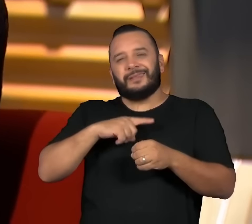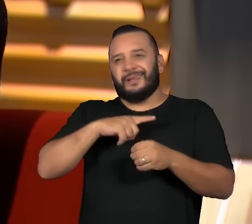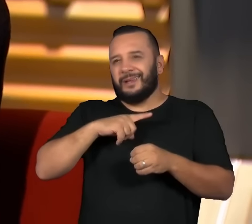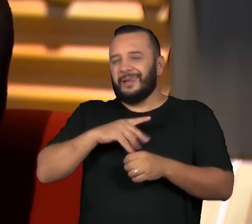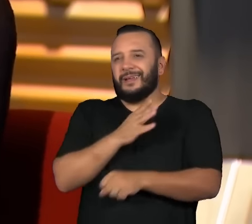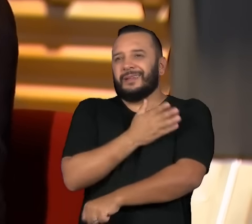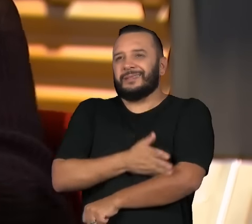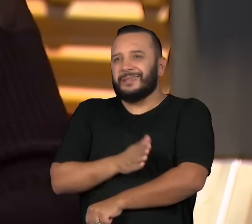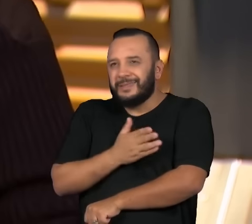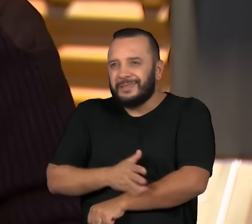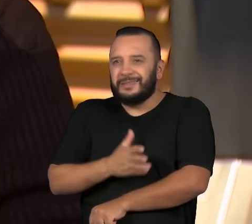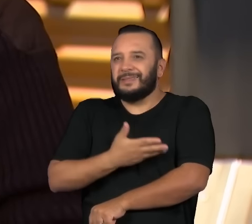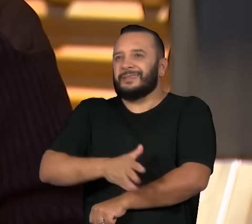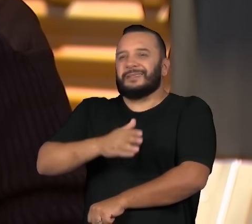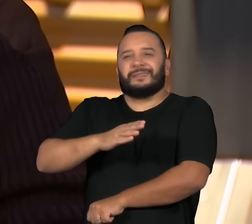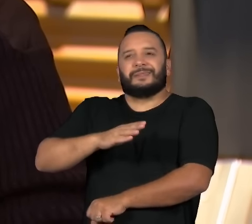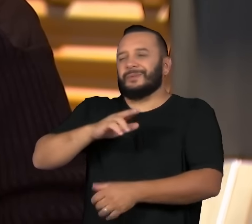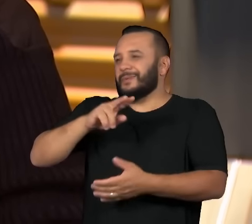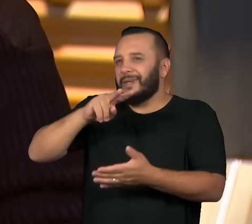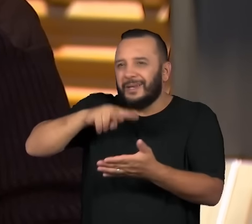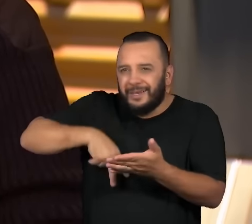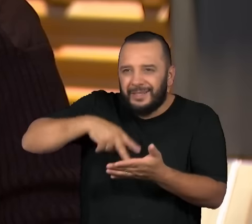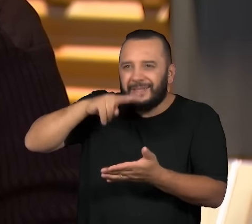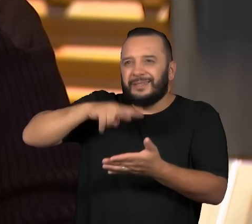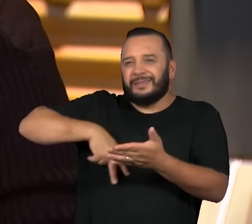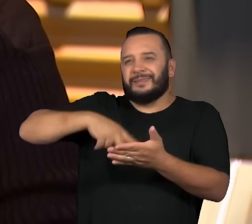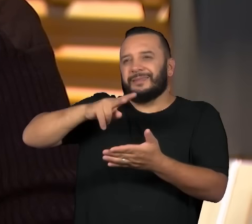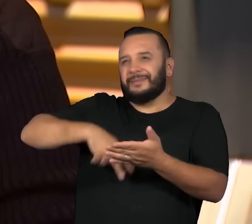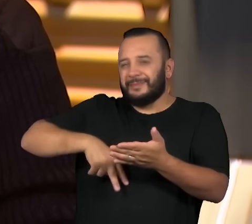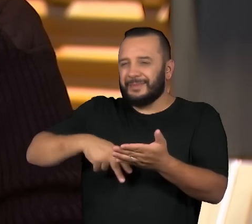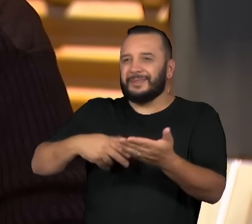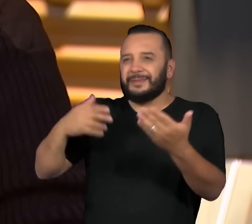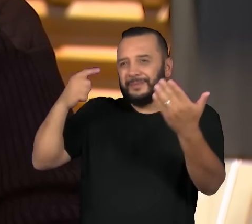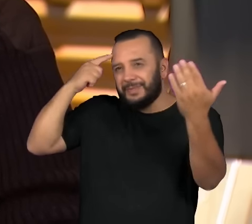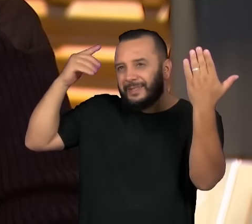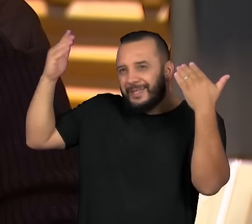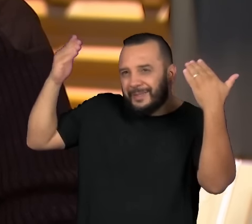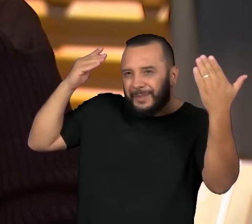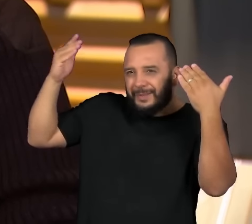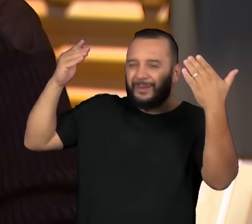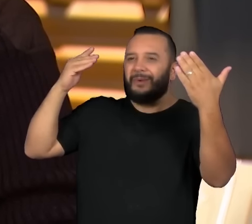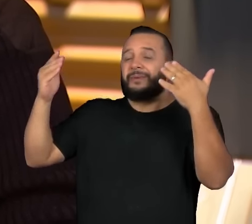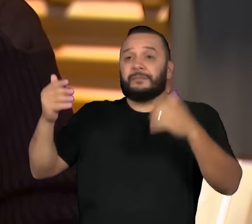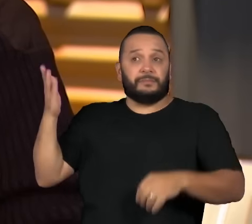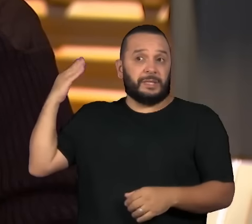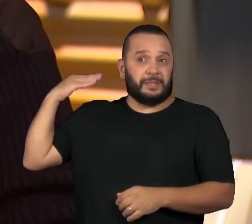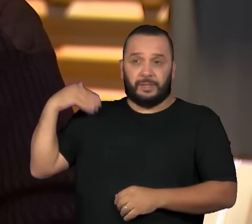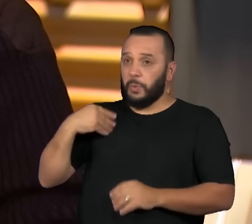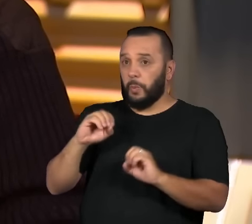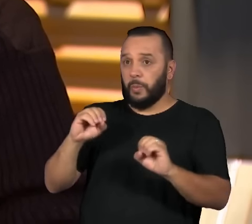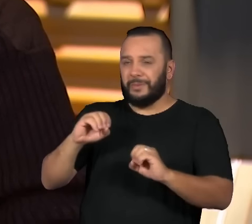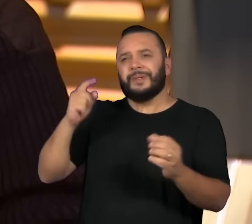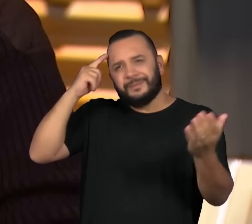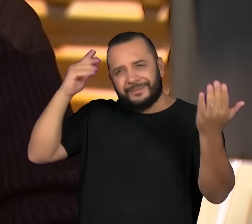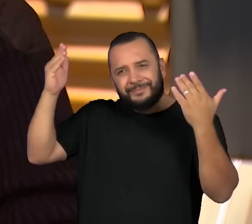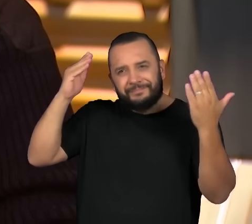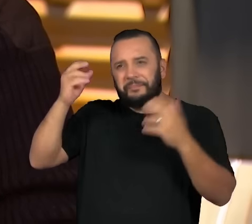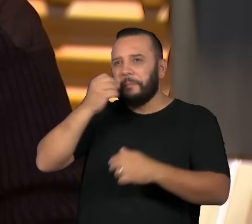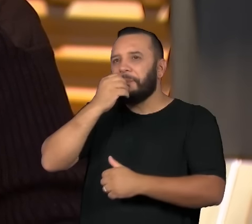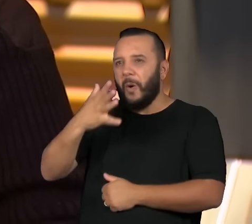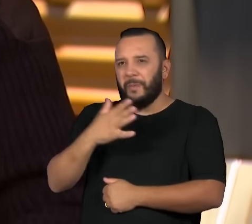respeito, né, desse assunto e etc. Terapia, coisa que eu não fazia, né, antes. Terapia tem me feito muito bem,